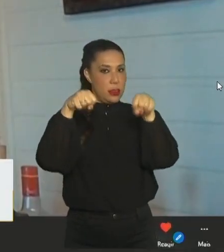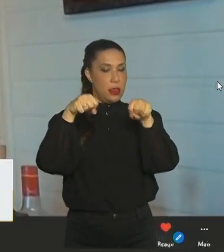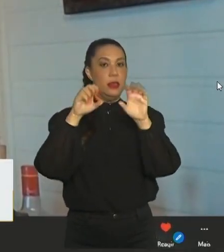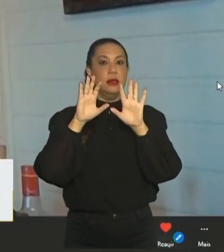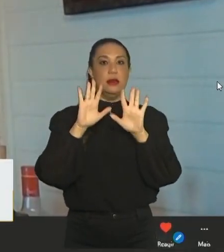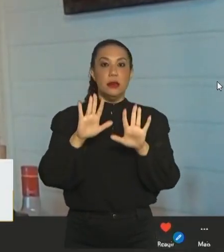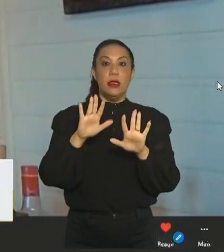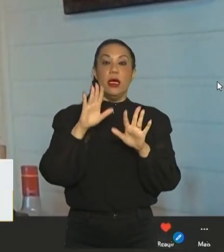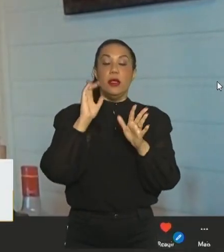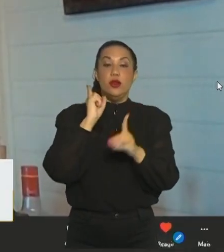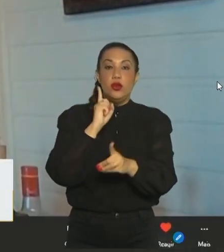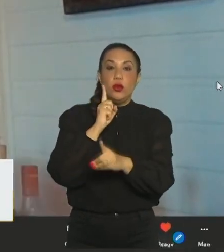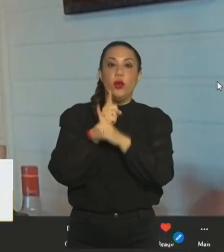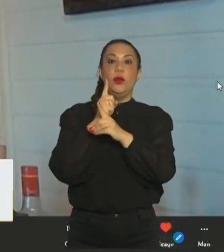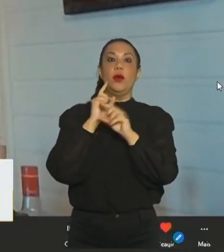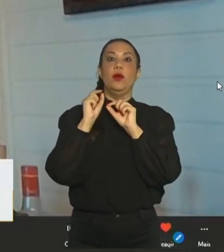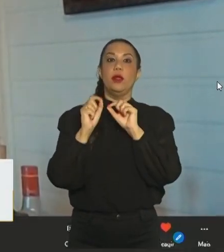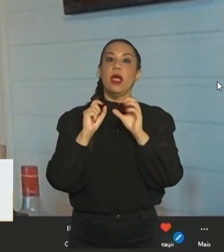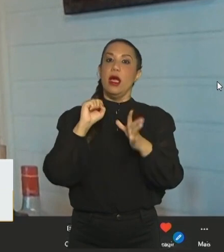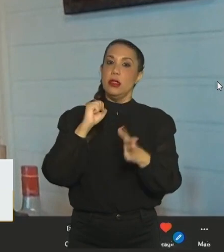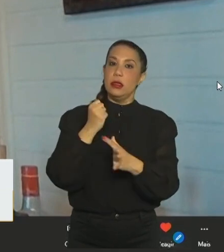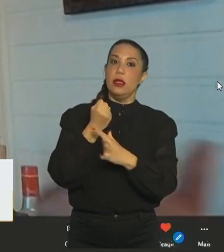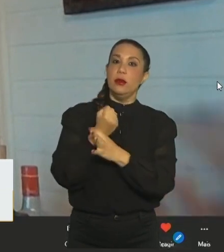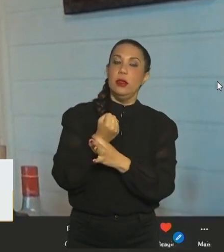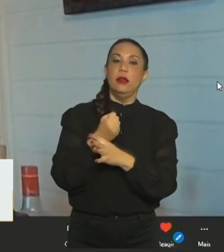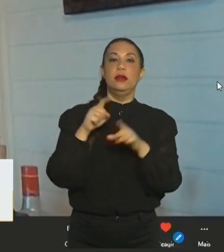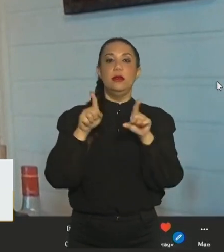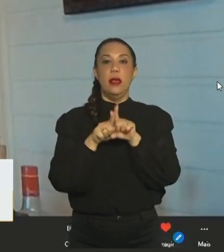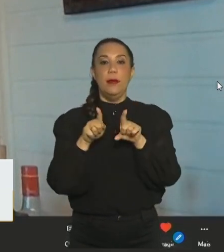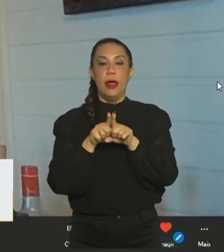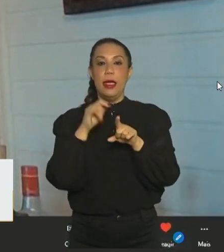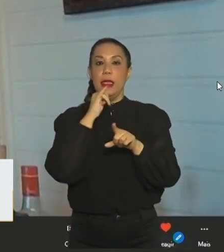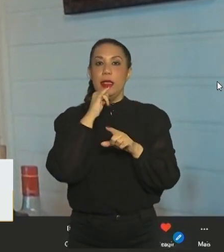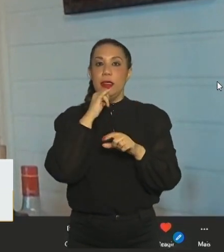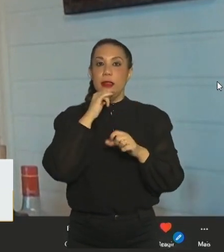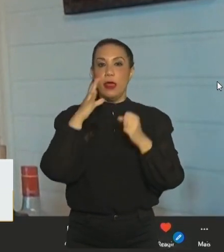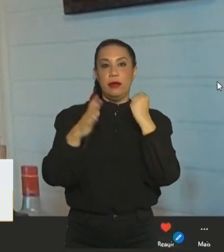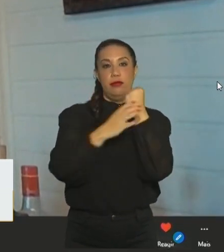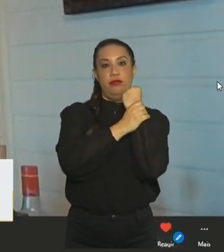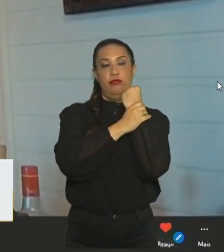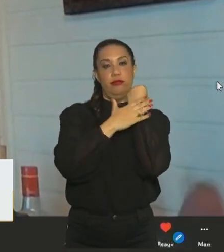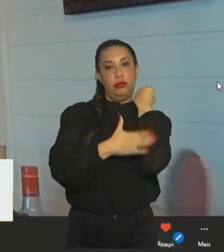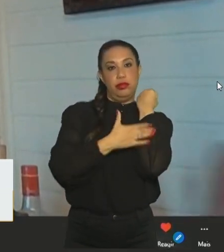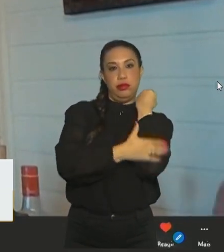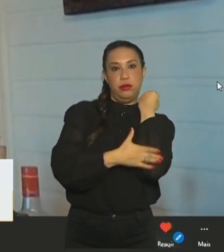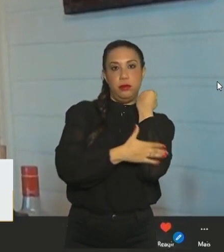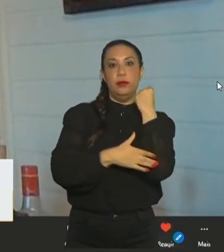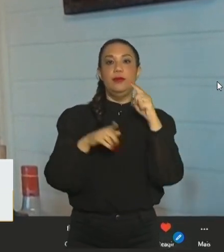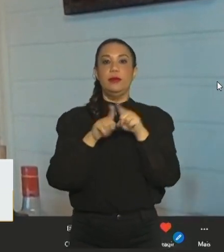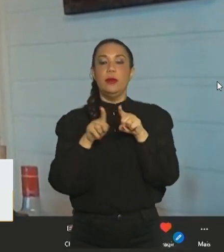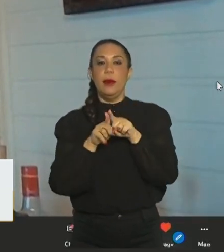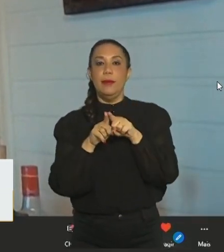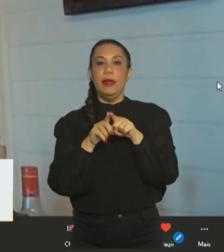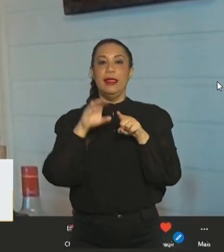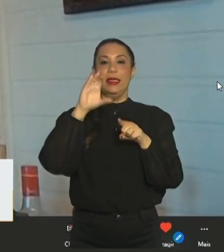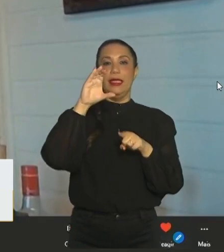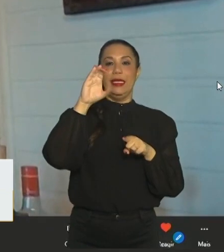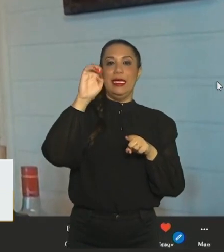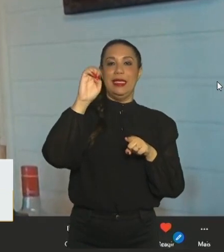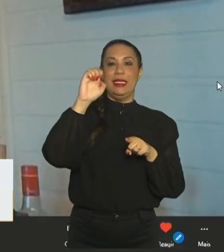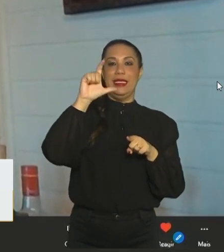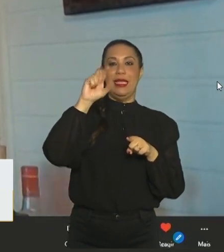se verificou uma eficácia, tanto em termos de anticorpo neutralizante como de resposta celular,